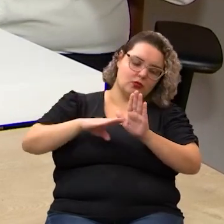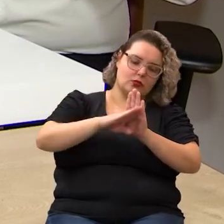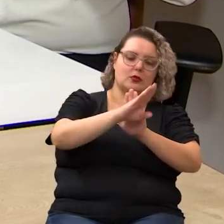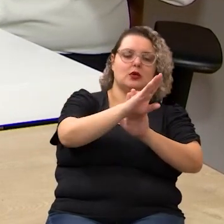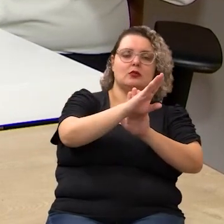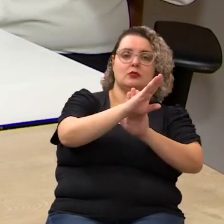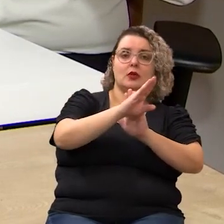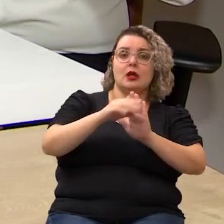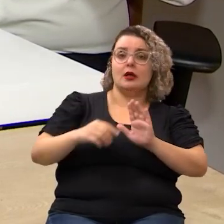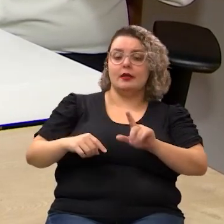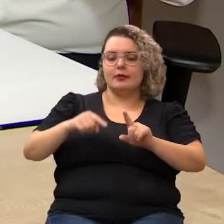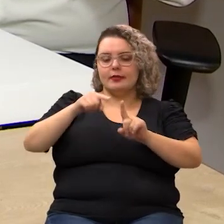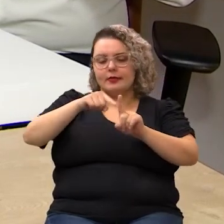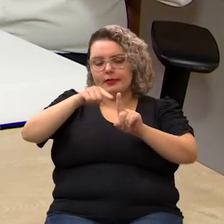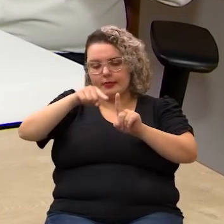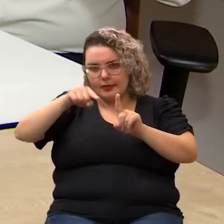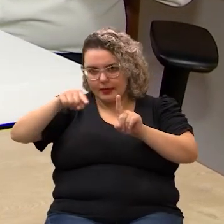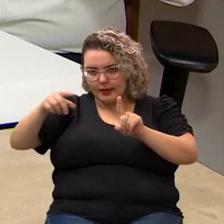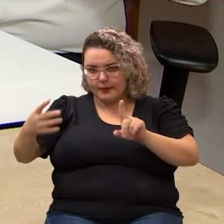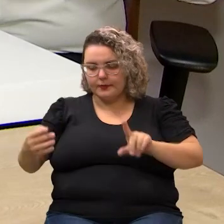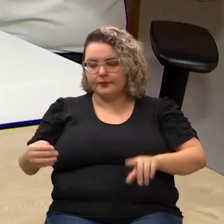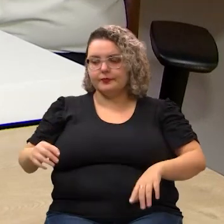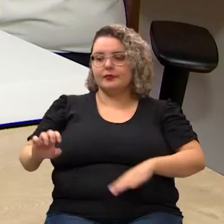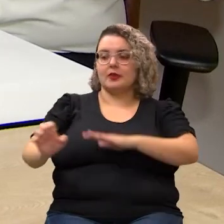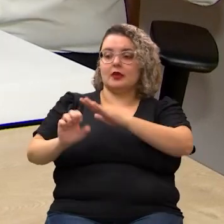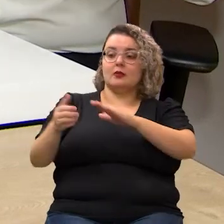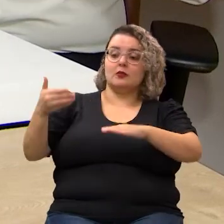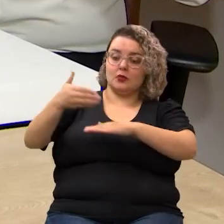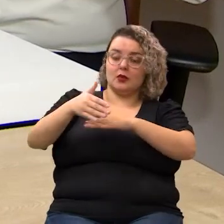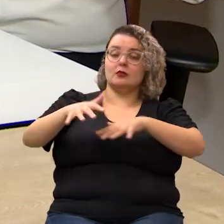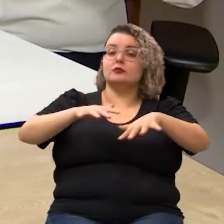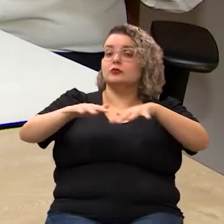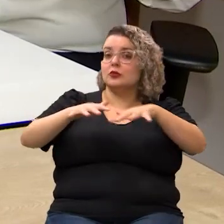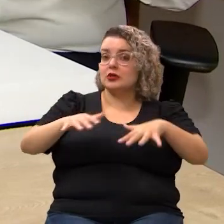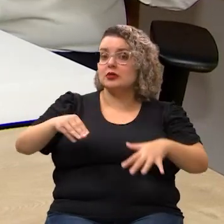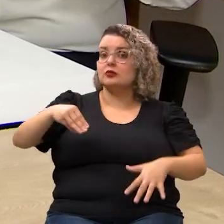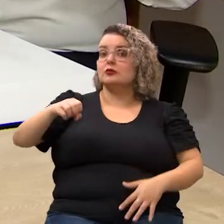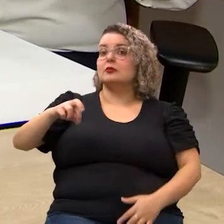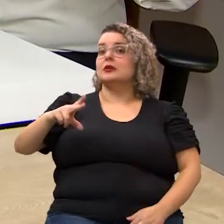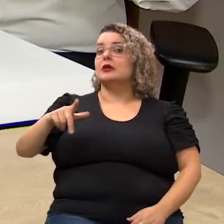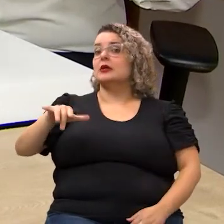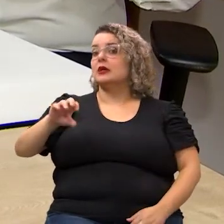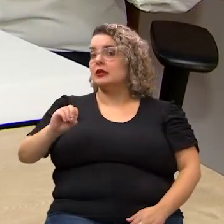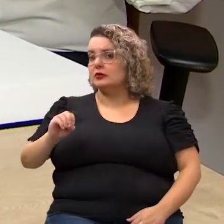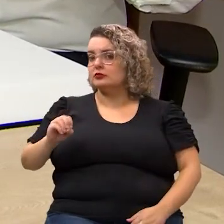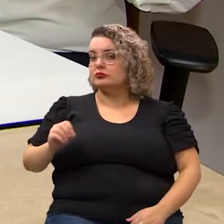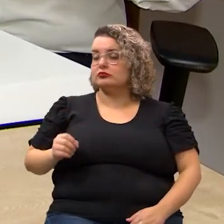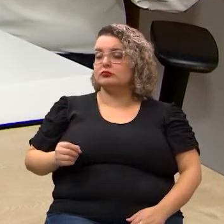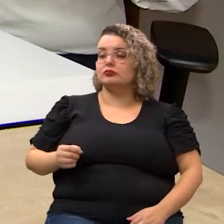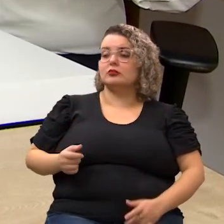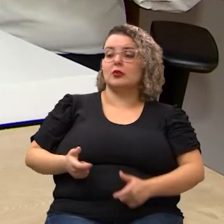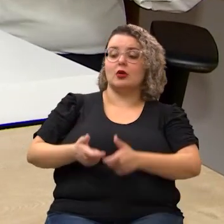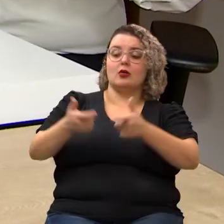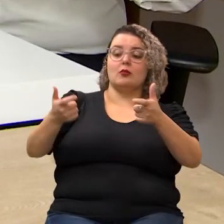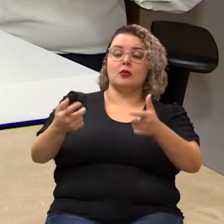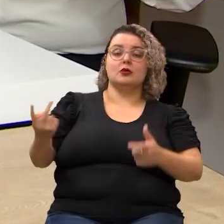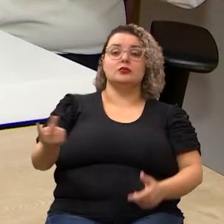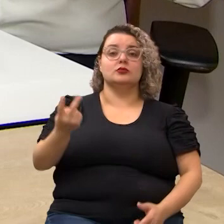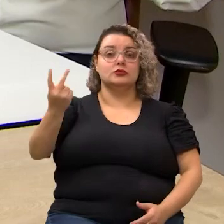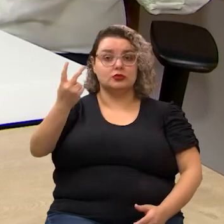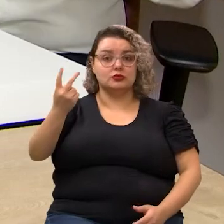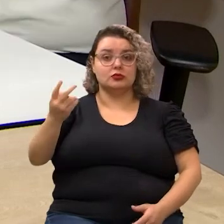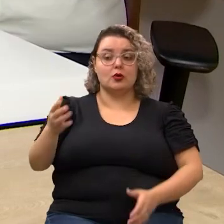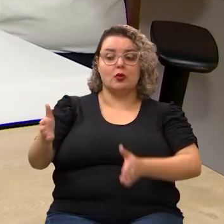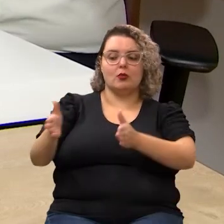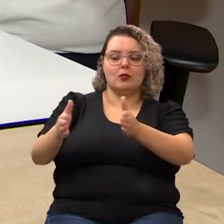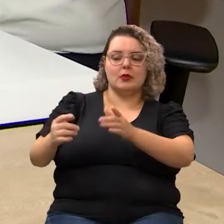na média, as empresas que compõem a ampla maioria da movimentação do mercado aumentou o seu valor, ou seja,